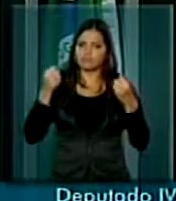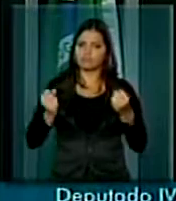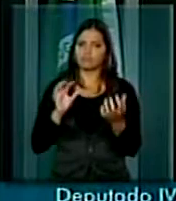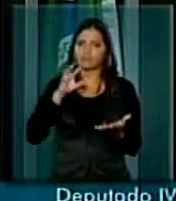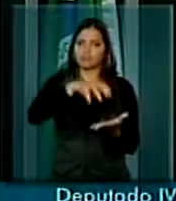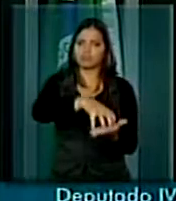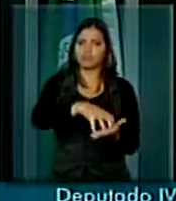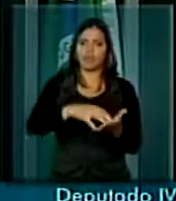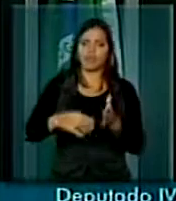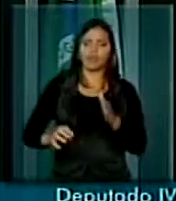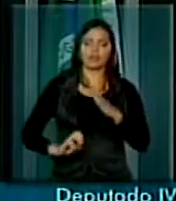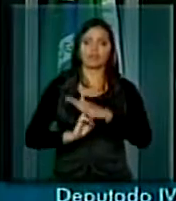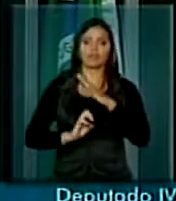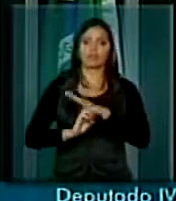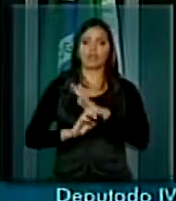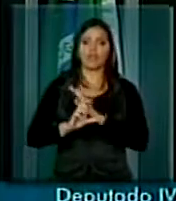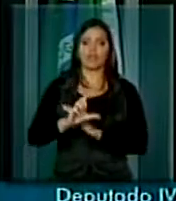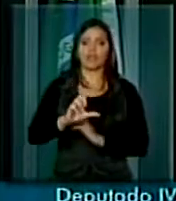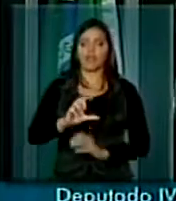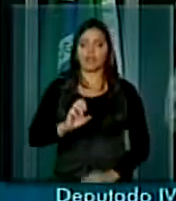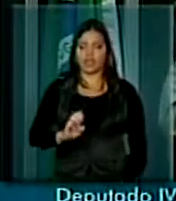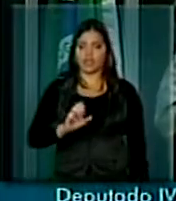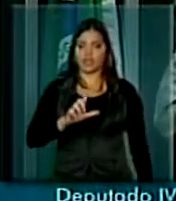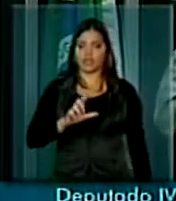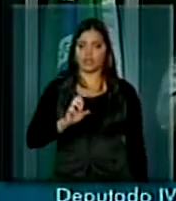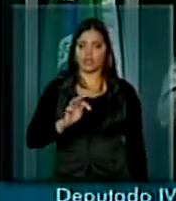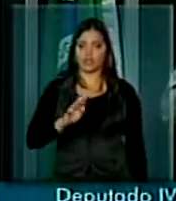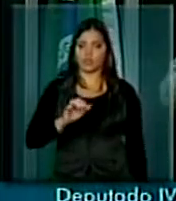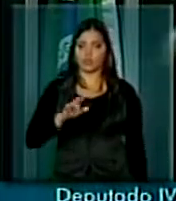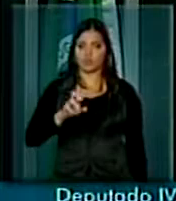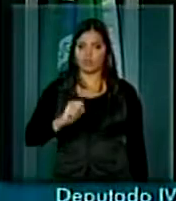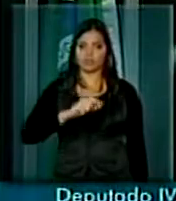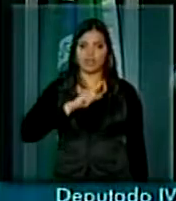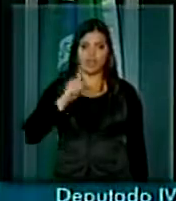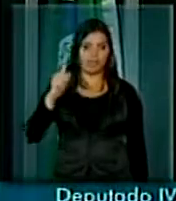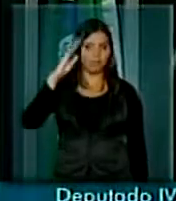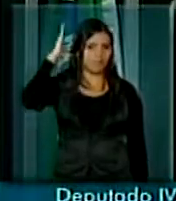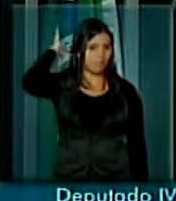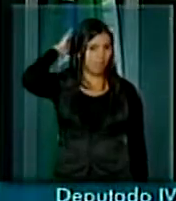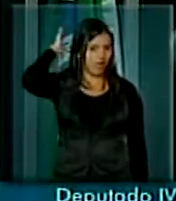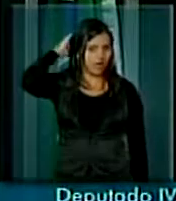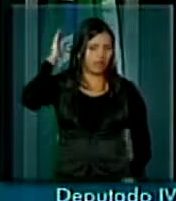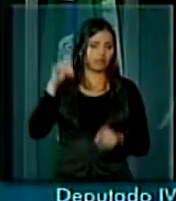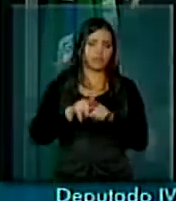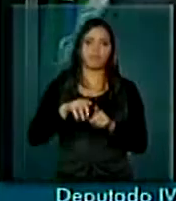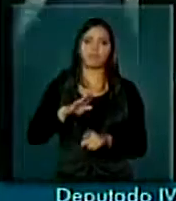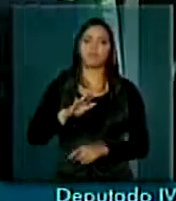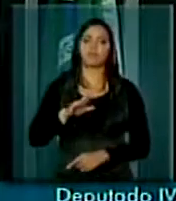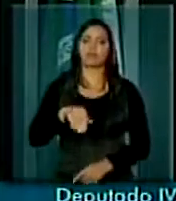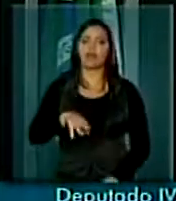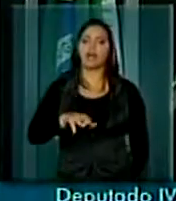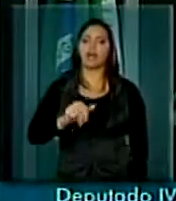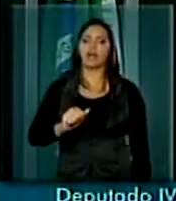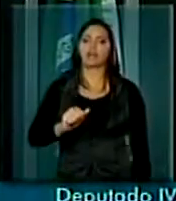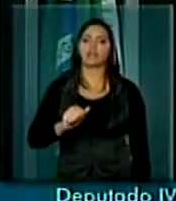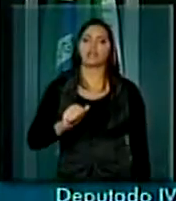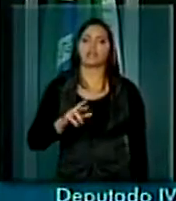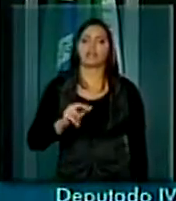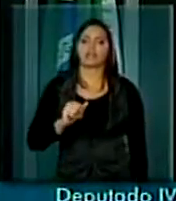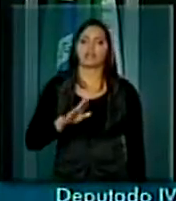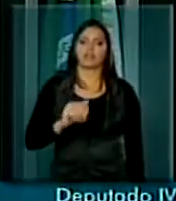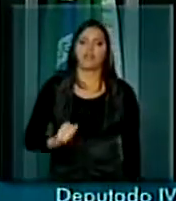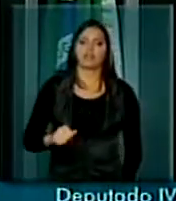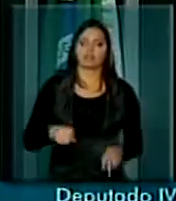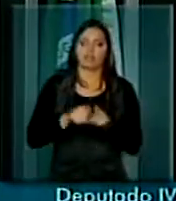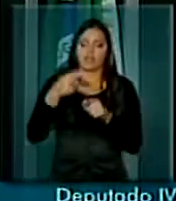da Eletrobras em Belém do Pará. Há manifestações no Brasil inteiro, em Marabá e aqui em Brasília, senhor presidente. Por